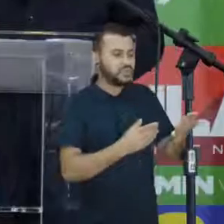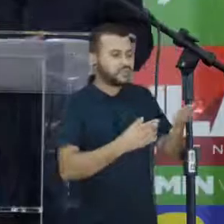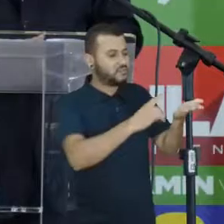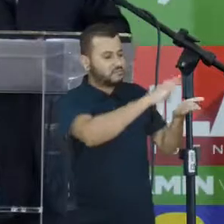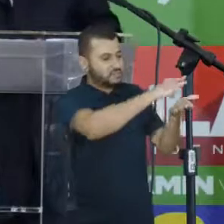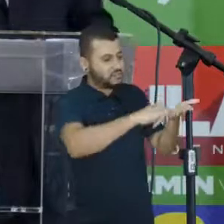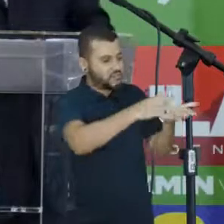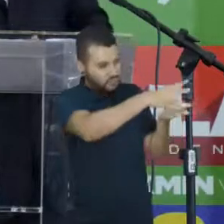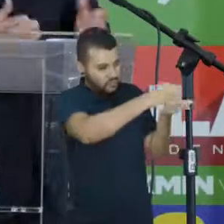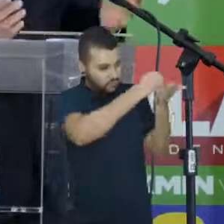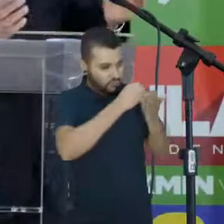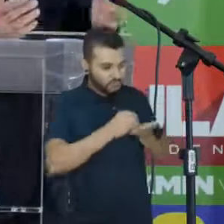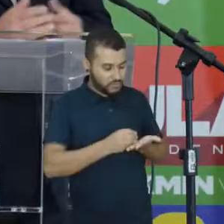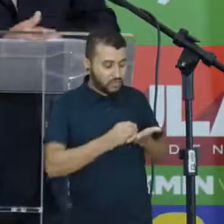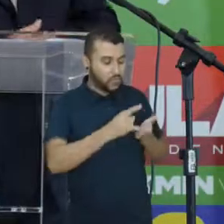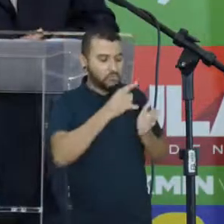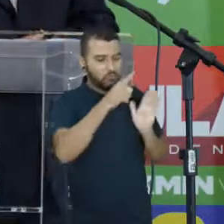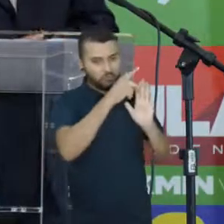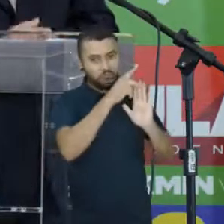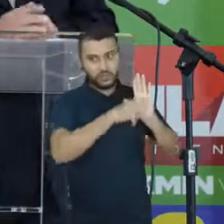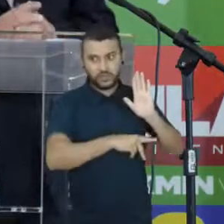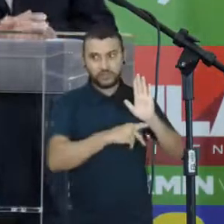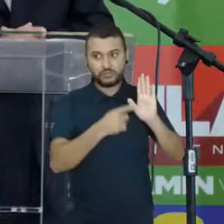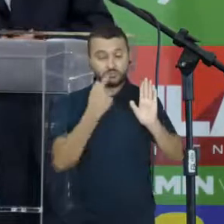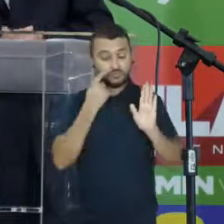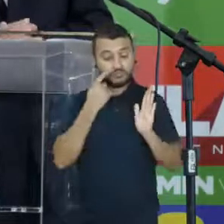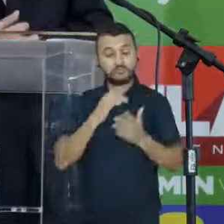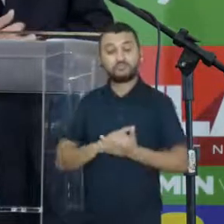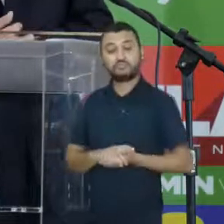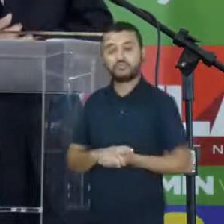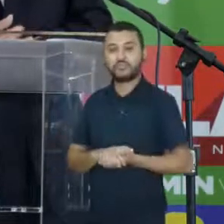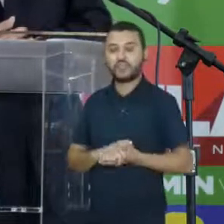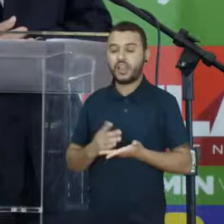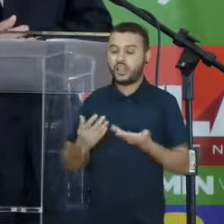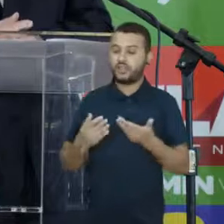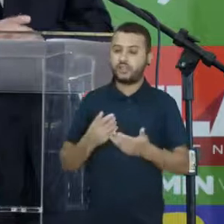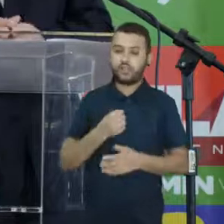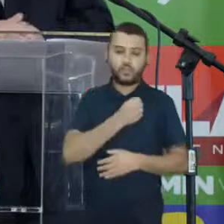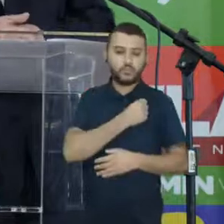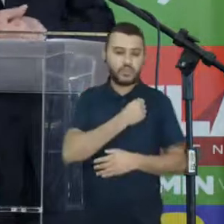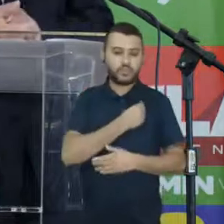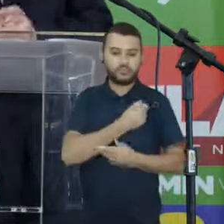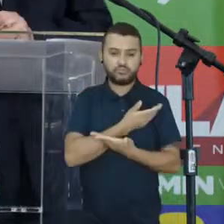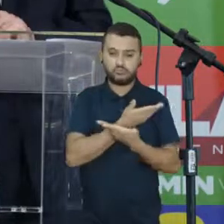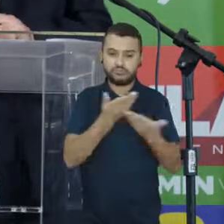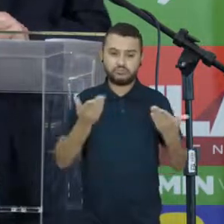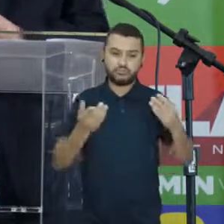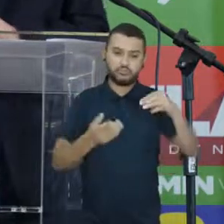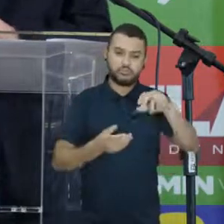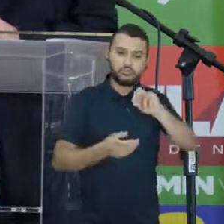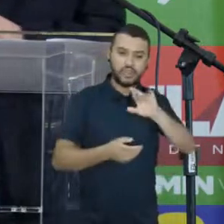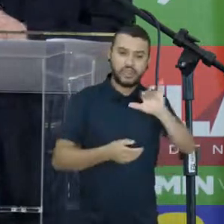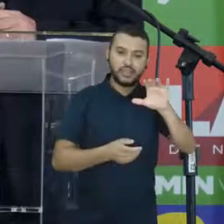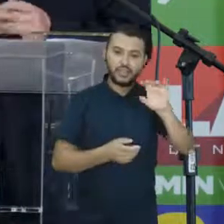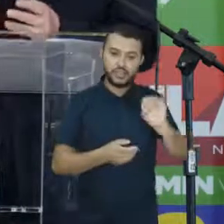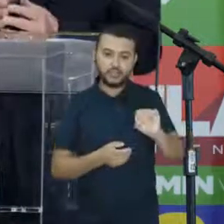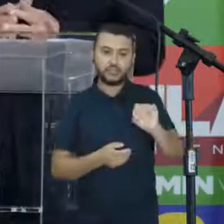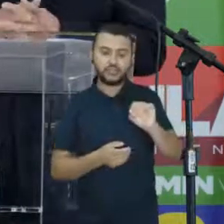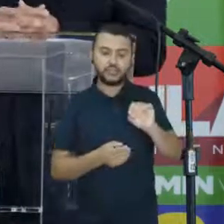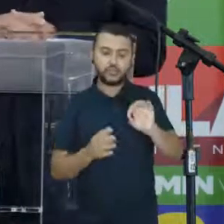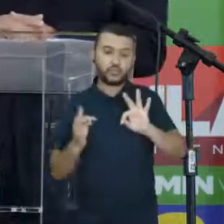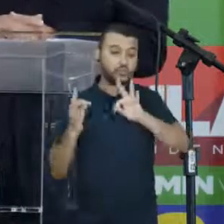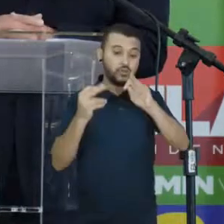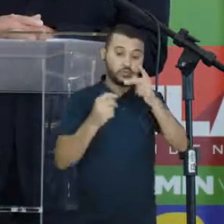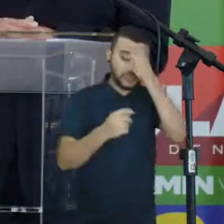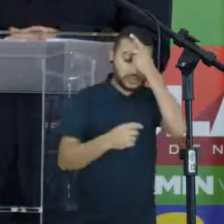programa de governo, companheiro Rui, companheiro Márcio, companheiro Caetano, companheiro Paulo Camoto,